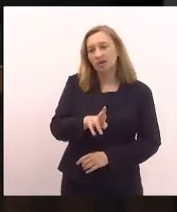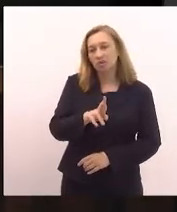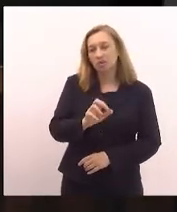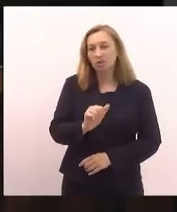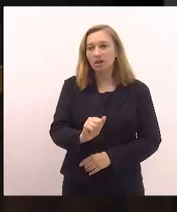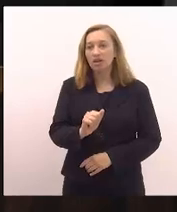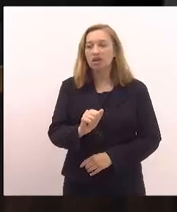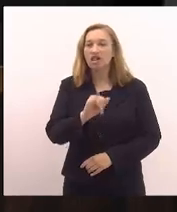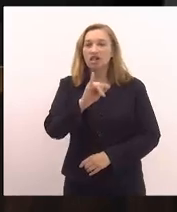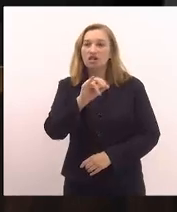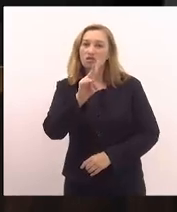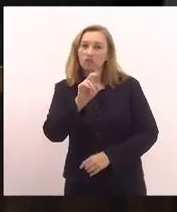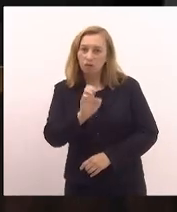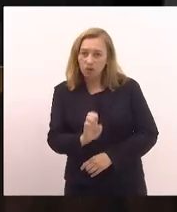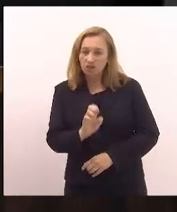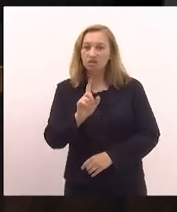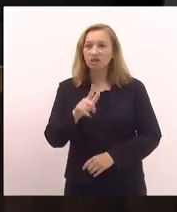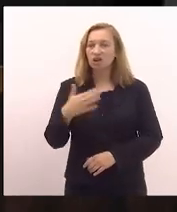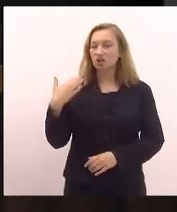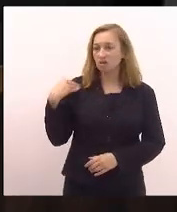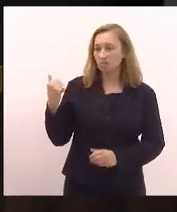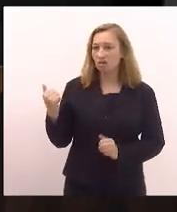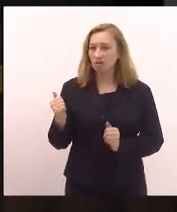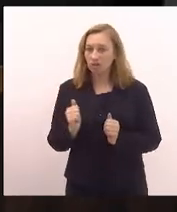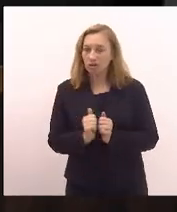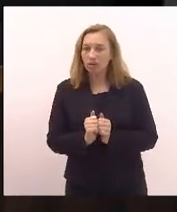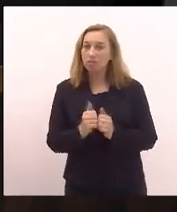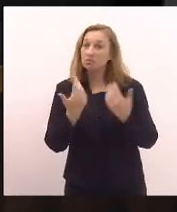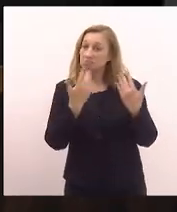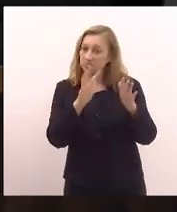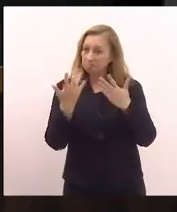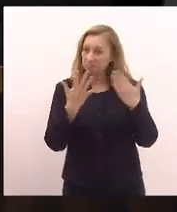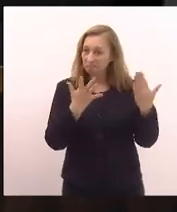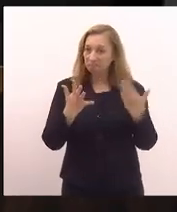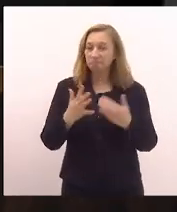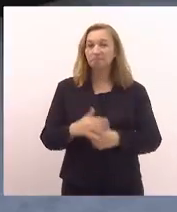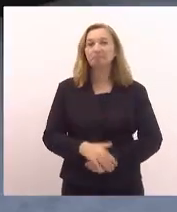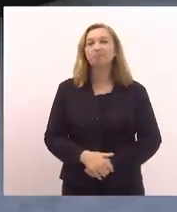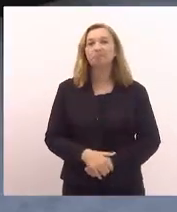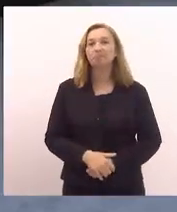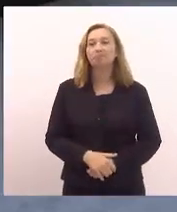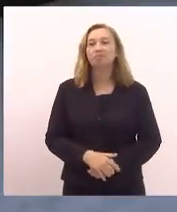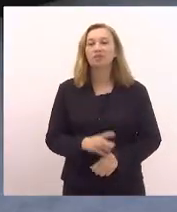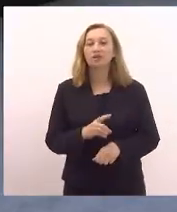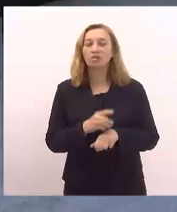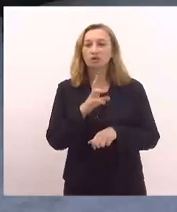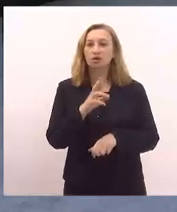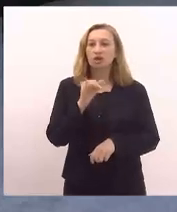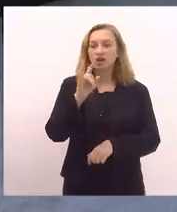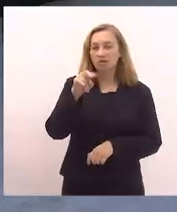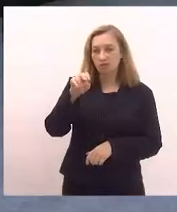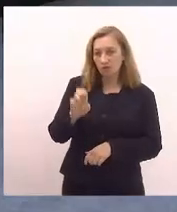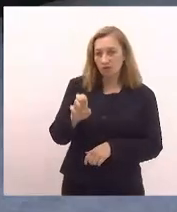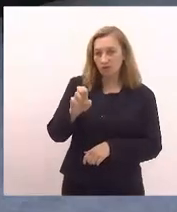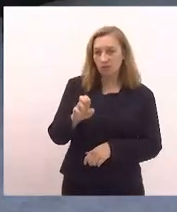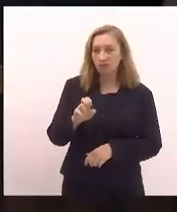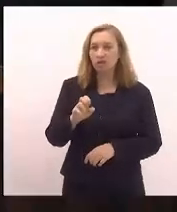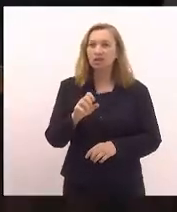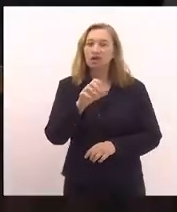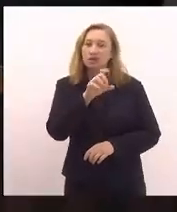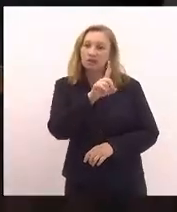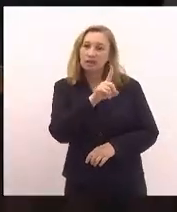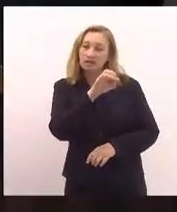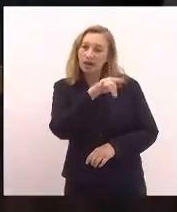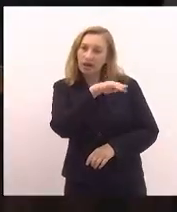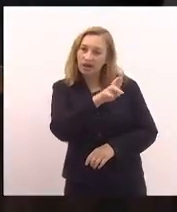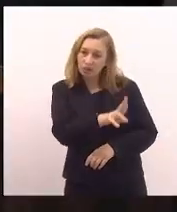Ivone Caetano, que já está aqui ao meu lado, uma salva de palmas. A doutora Ivone Caetano, a desembargadora